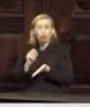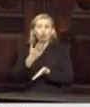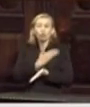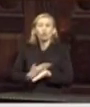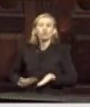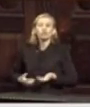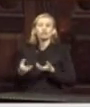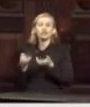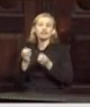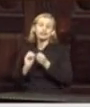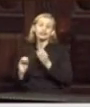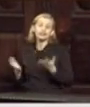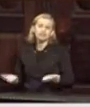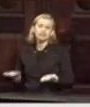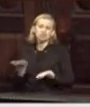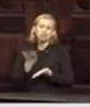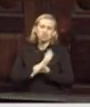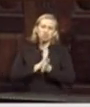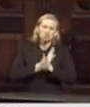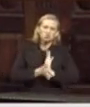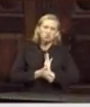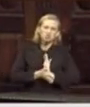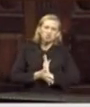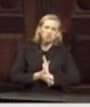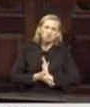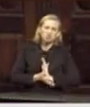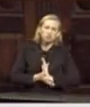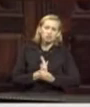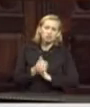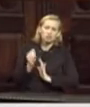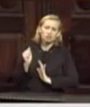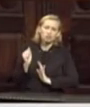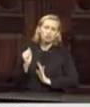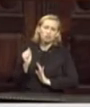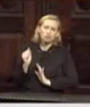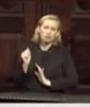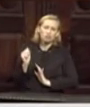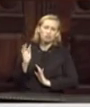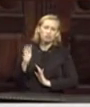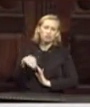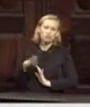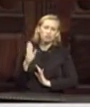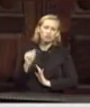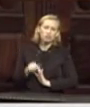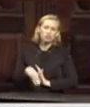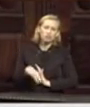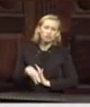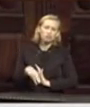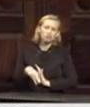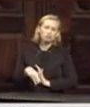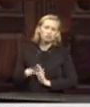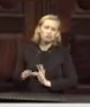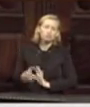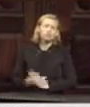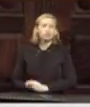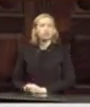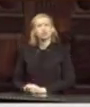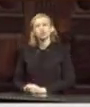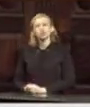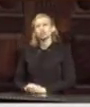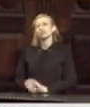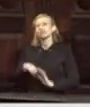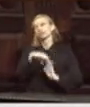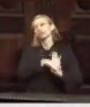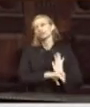fazer? Quer acabar de vez com o FECAM. Ele já encaminhou para cá, no passado, uma